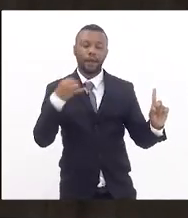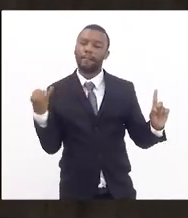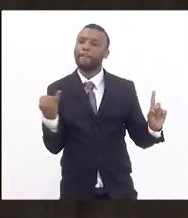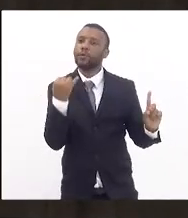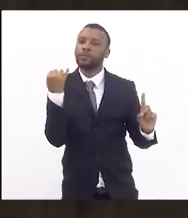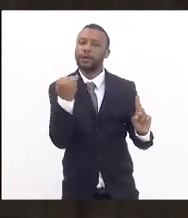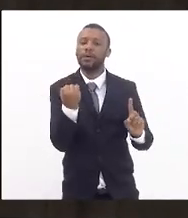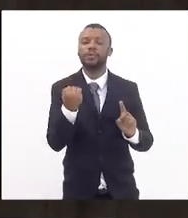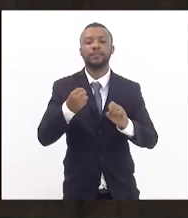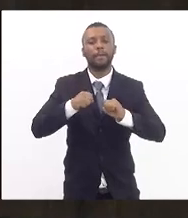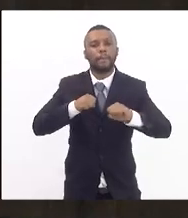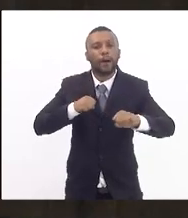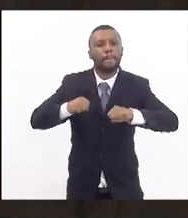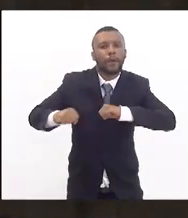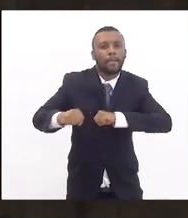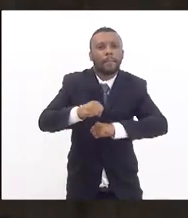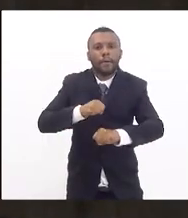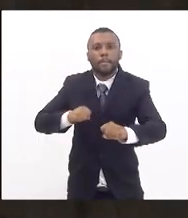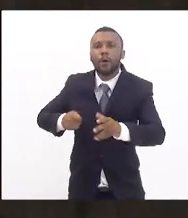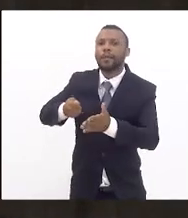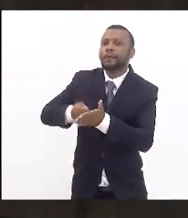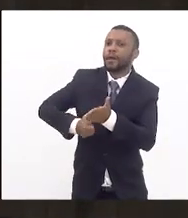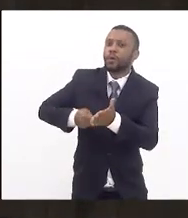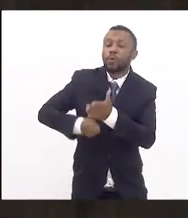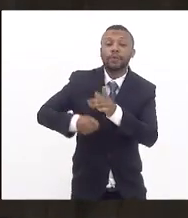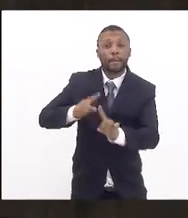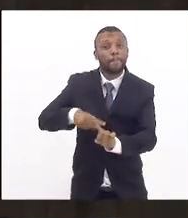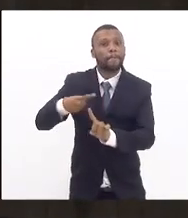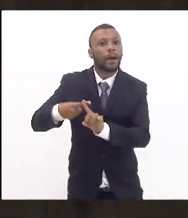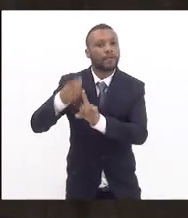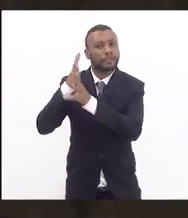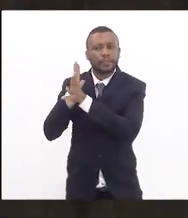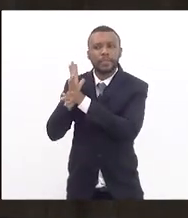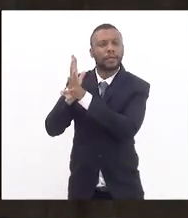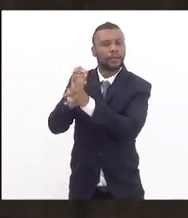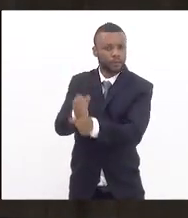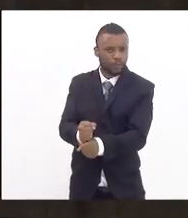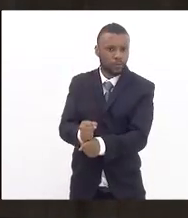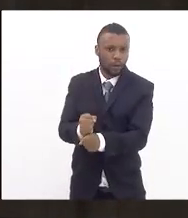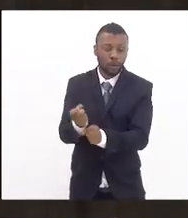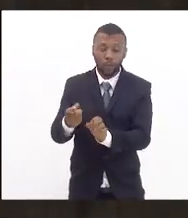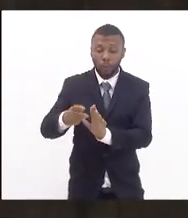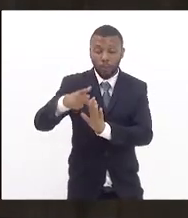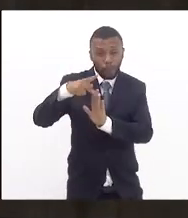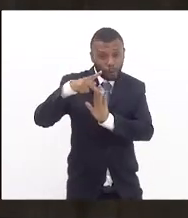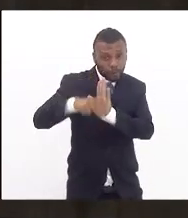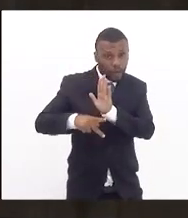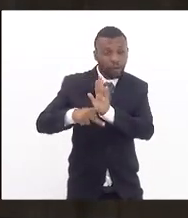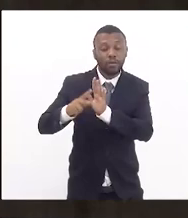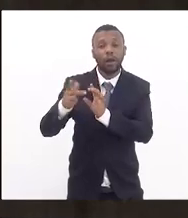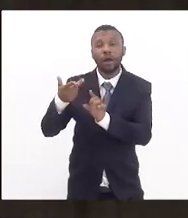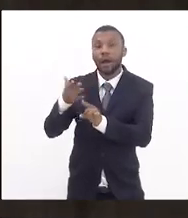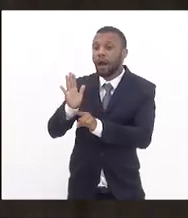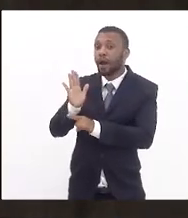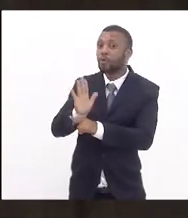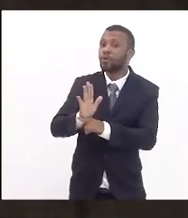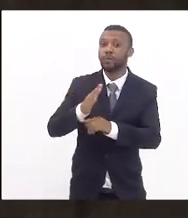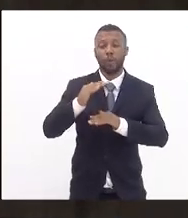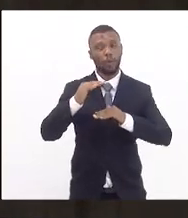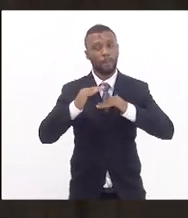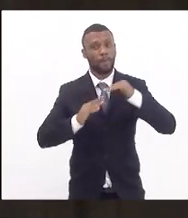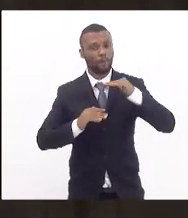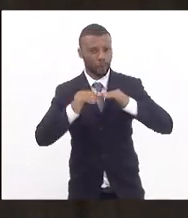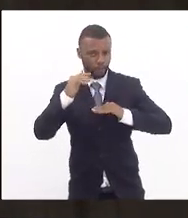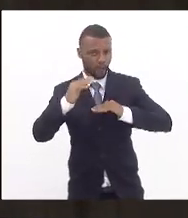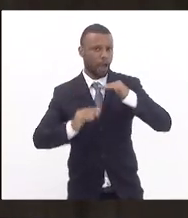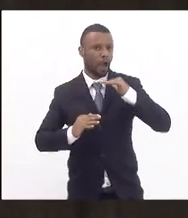na sua luta e na sua trajetória. E o projeto, ele auxilia os profissionais